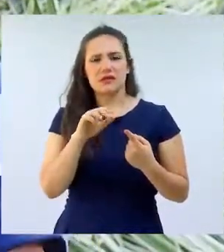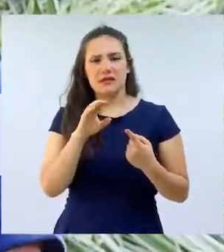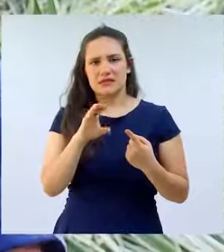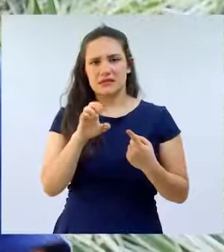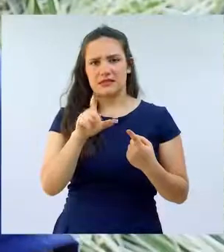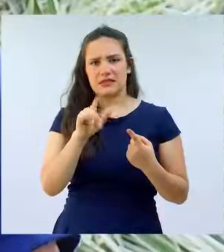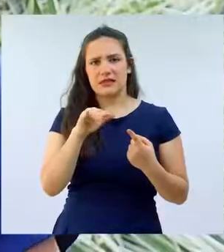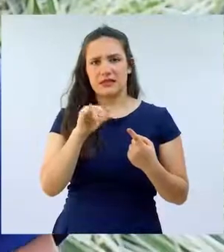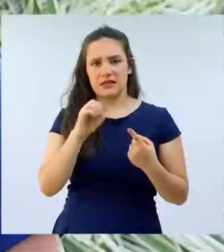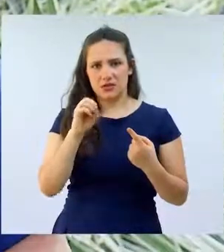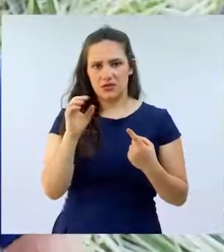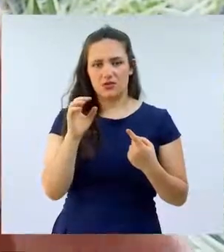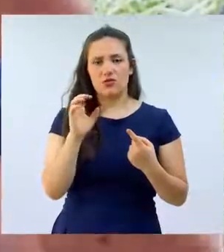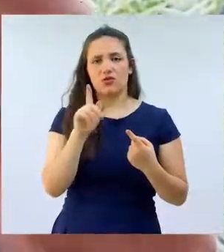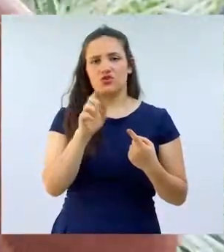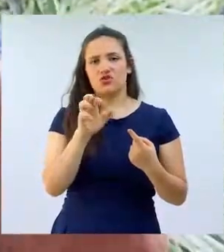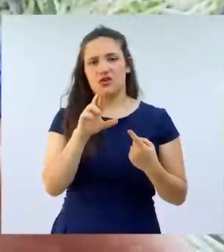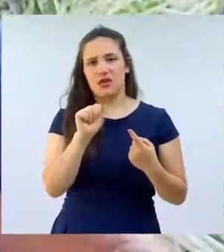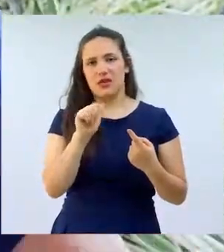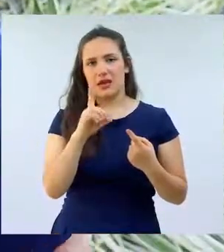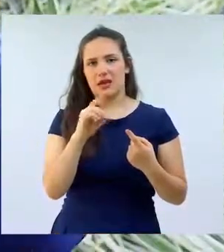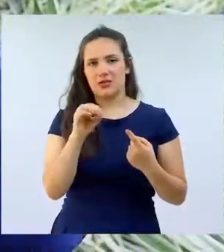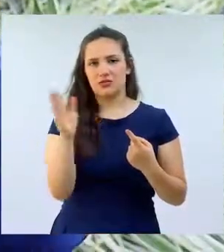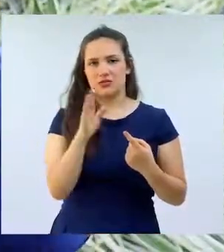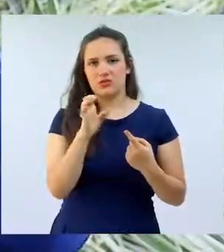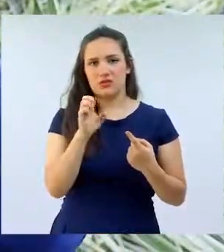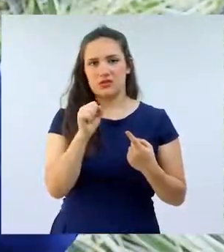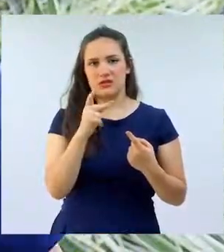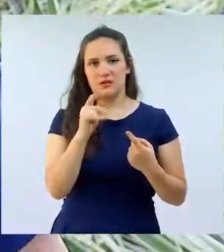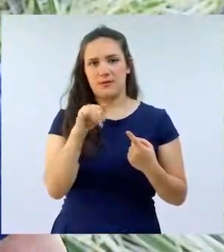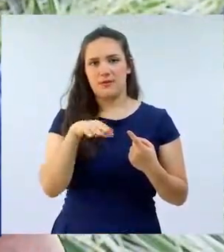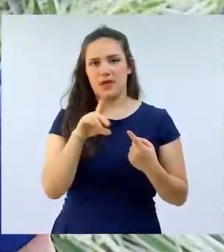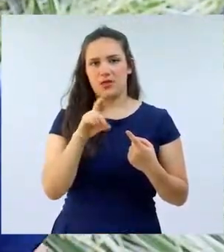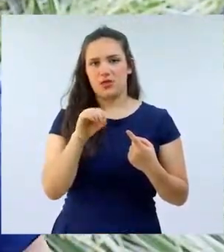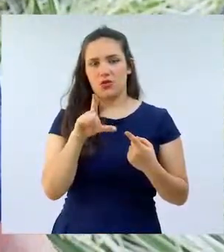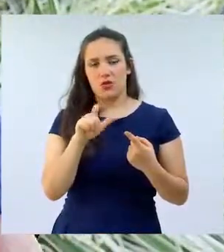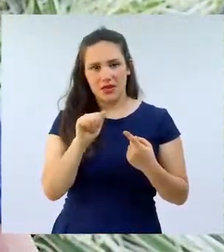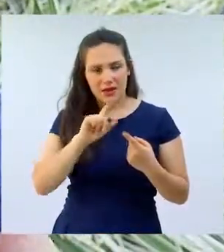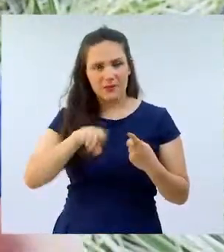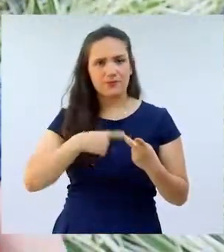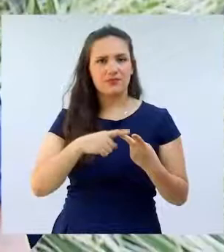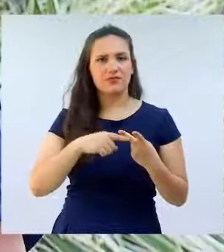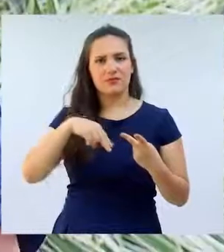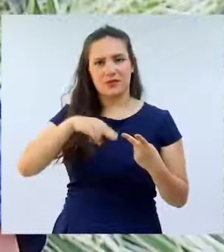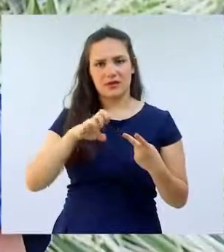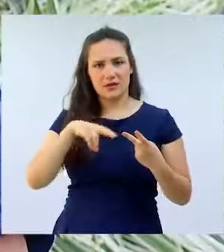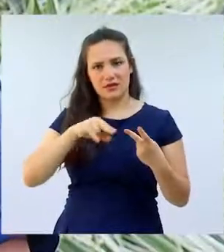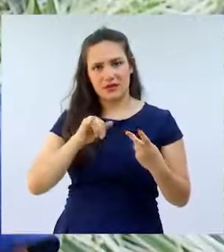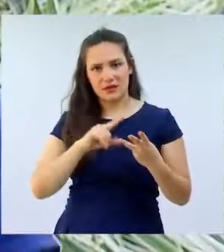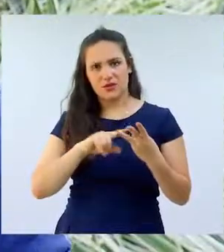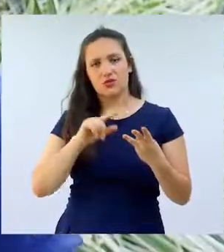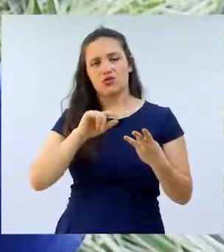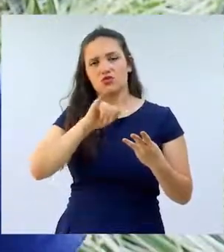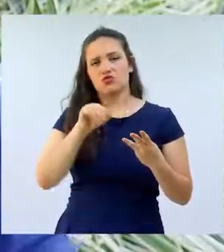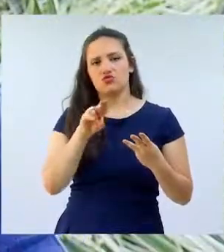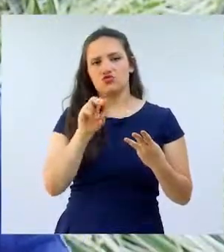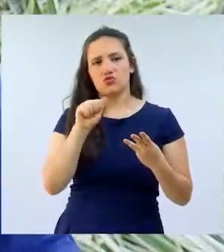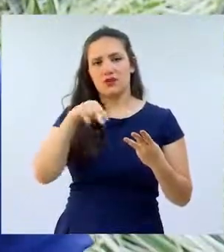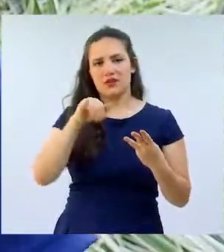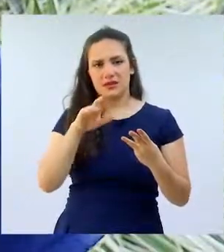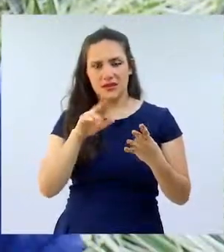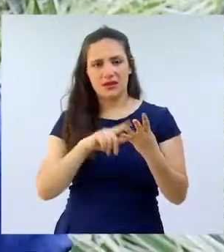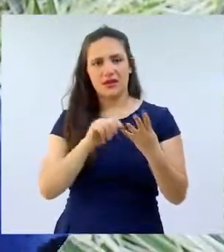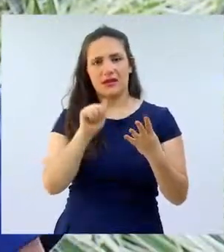Celito Espíndola, Geraldo Espíndola, o Nene, que era um artista plástico, não sei se você conhece, aí me conhecia Joanir, me conhecia o Henrique